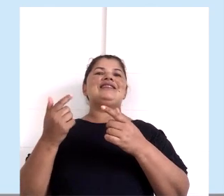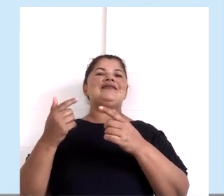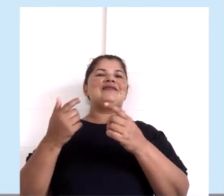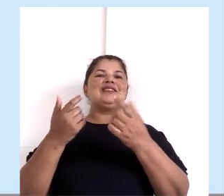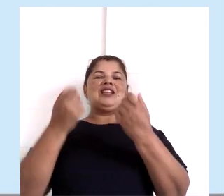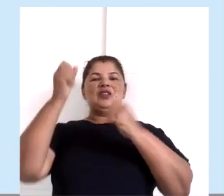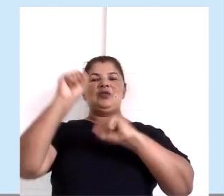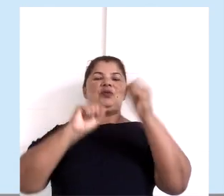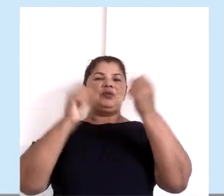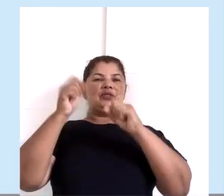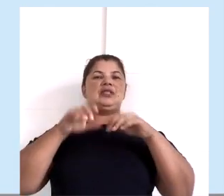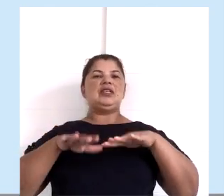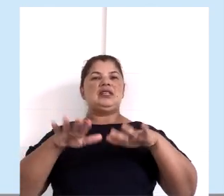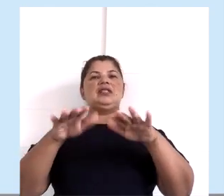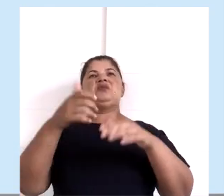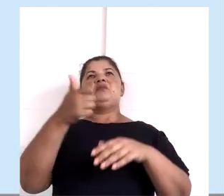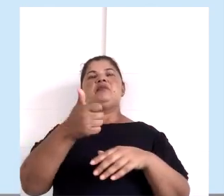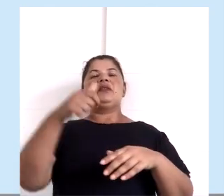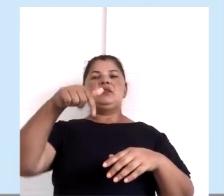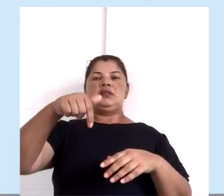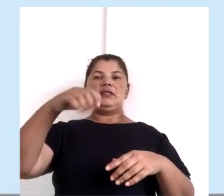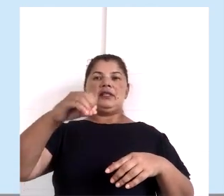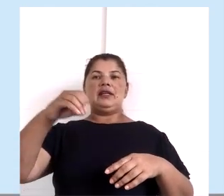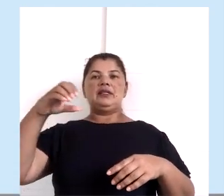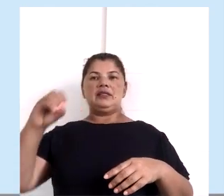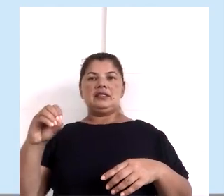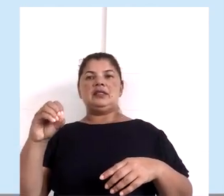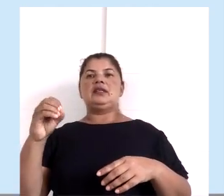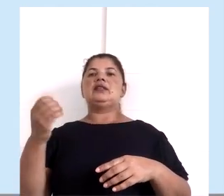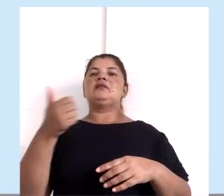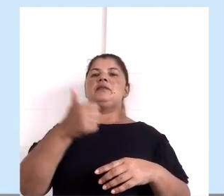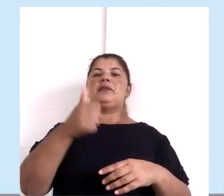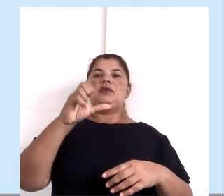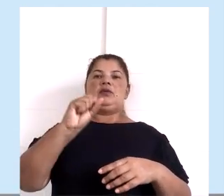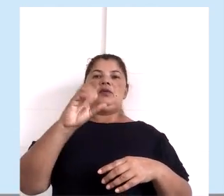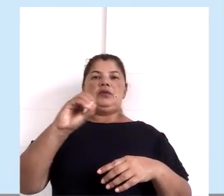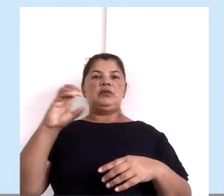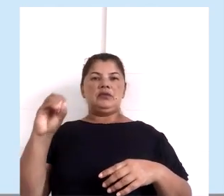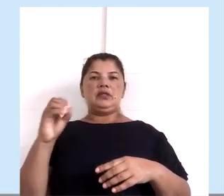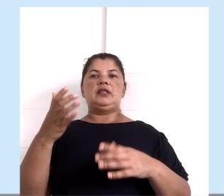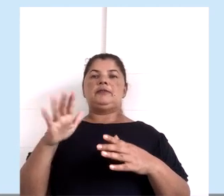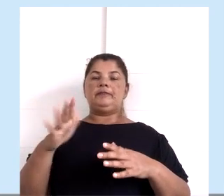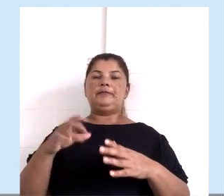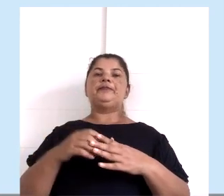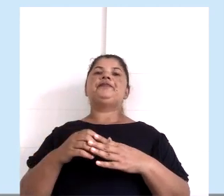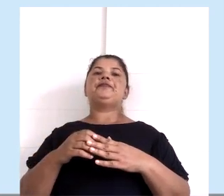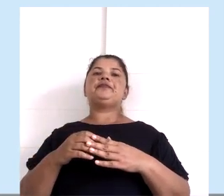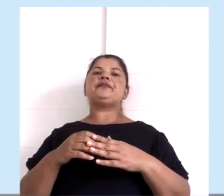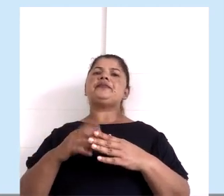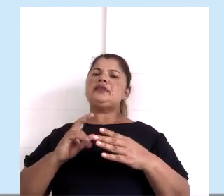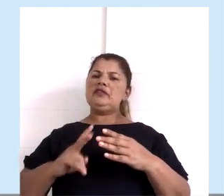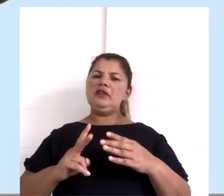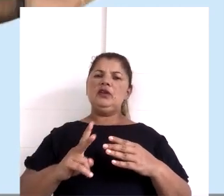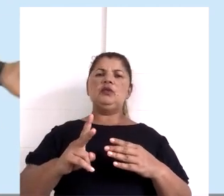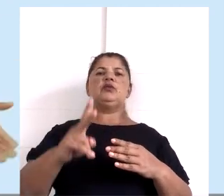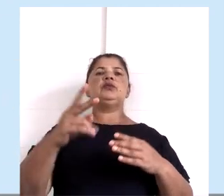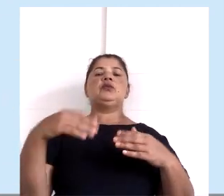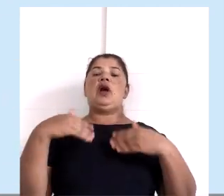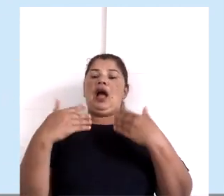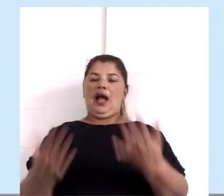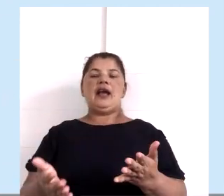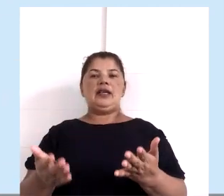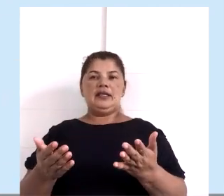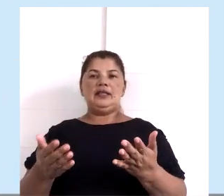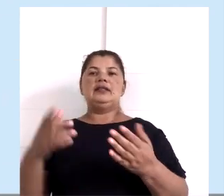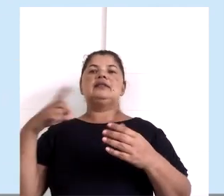indústria têxtil, por volta ali de 1700 a 1800. Ok, gente? E isso vai se perdurar até os dias